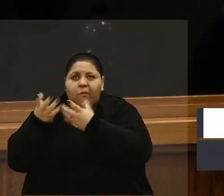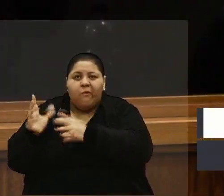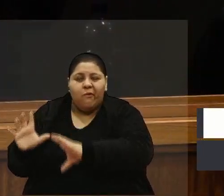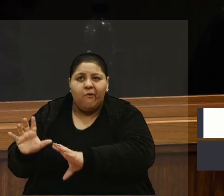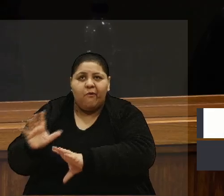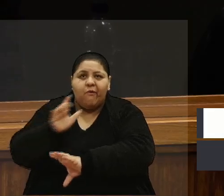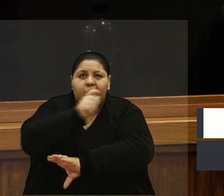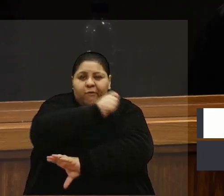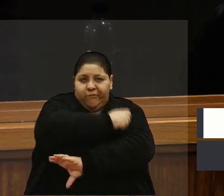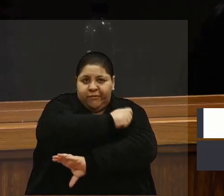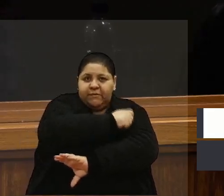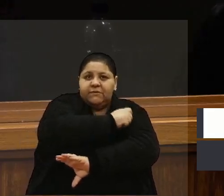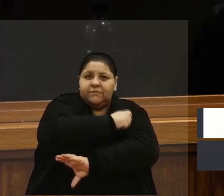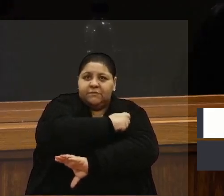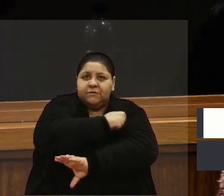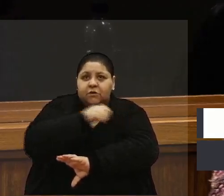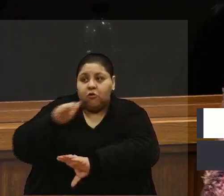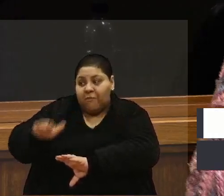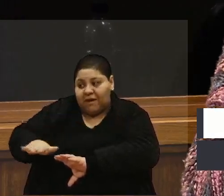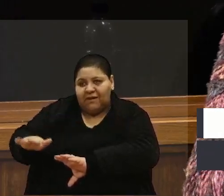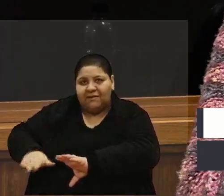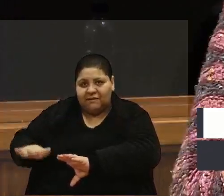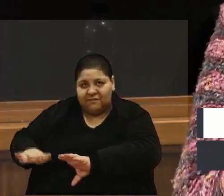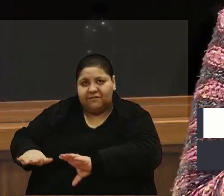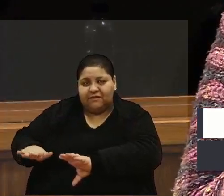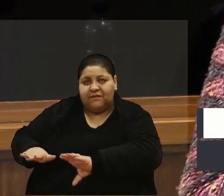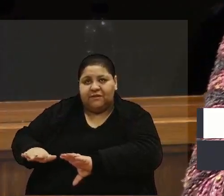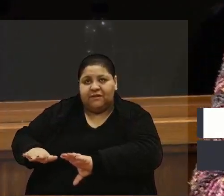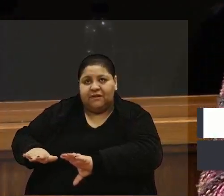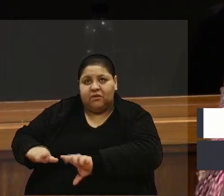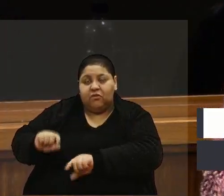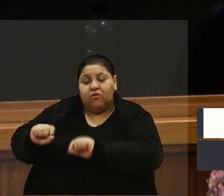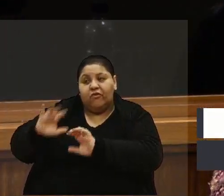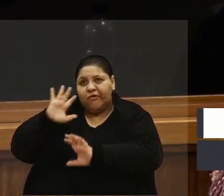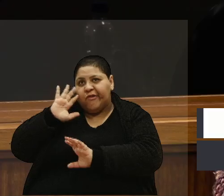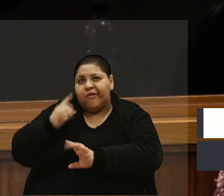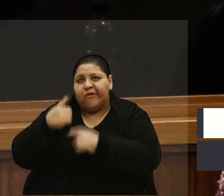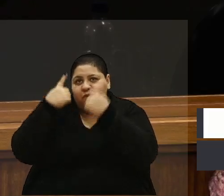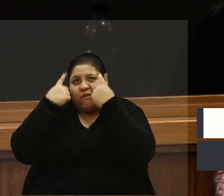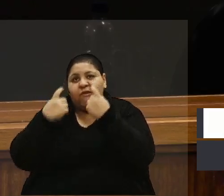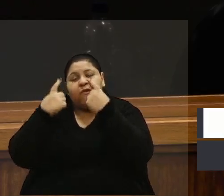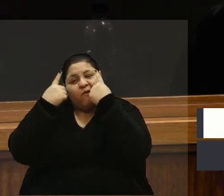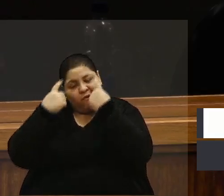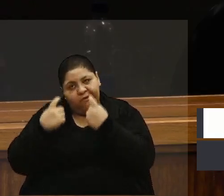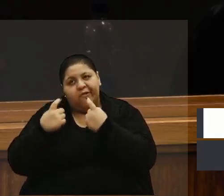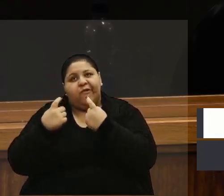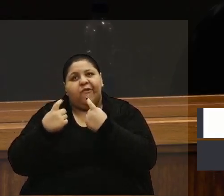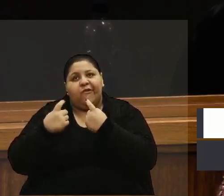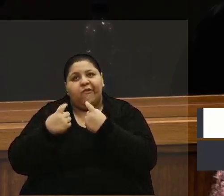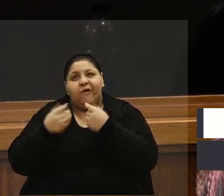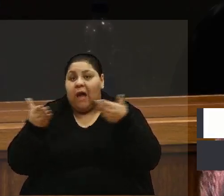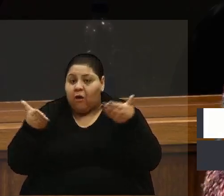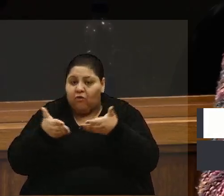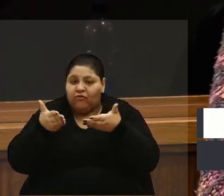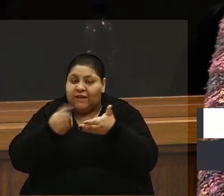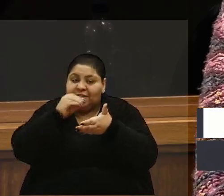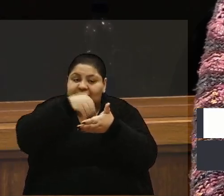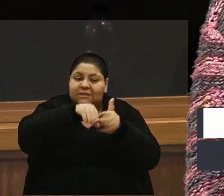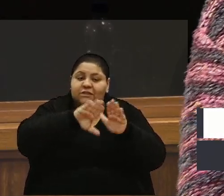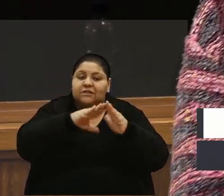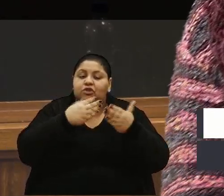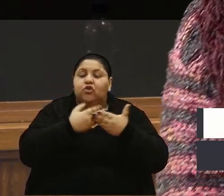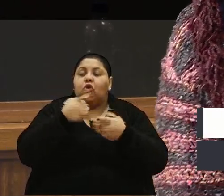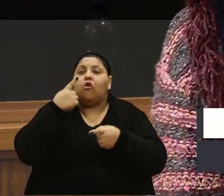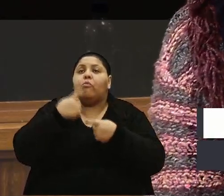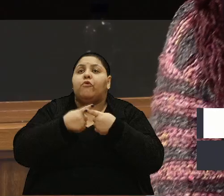um estudante, uma criança. O fato é que a violência está nas escolas. E por que a